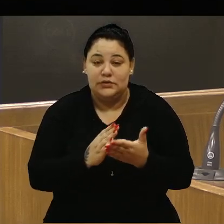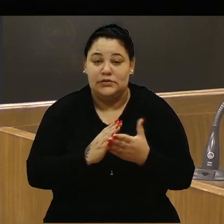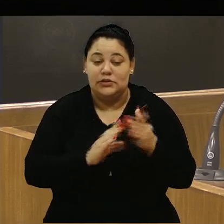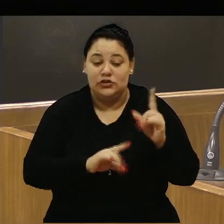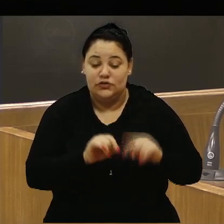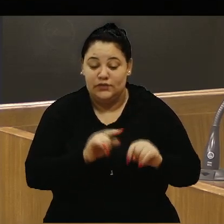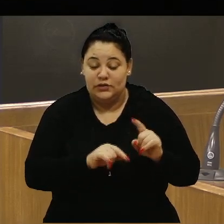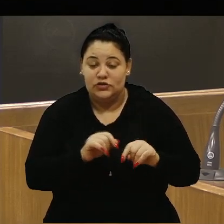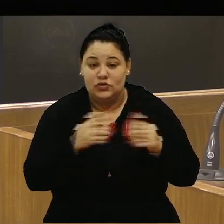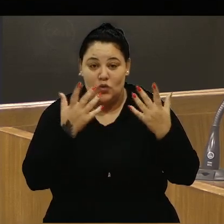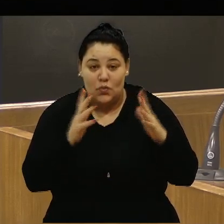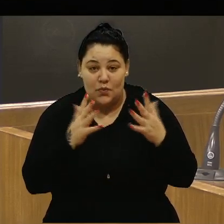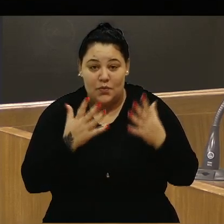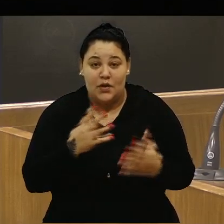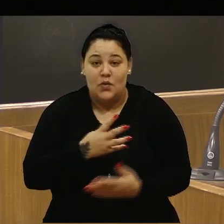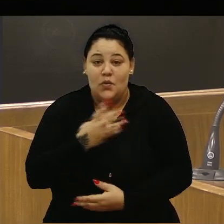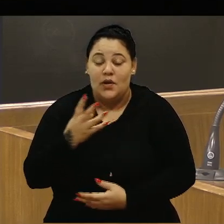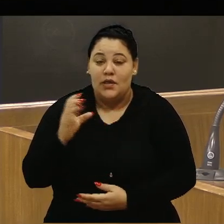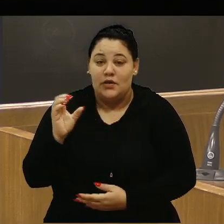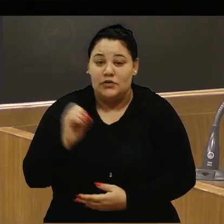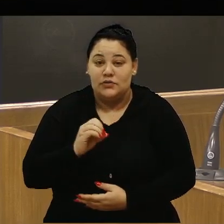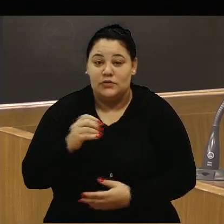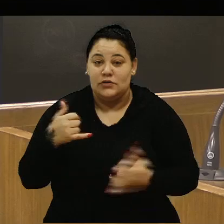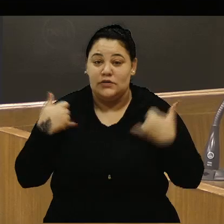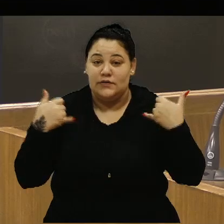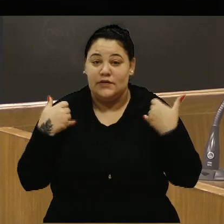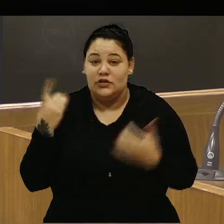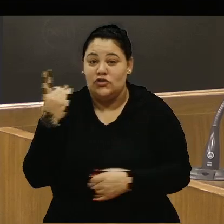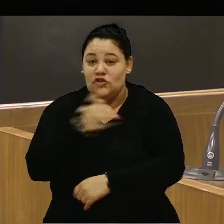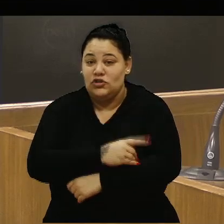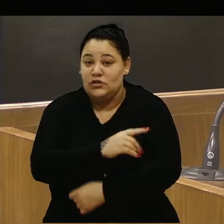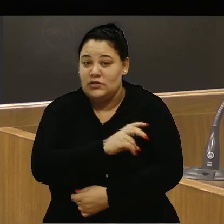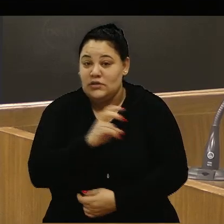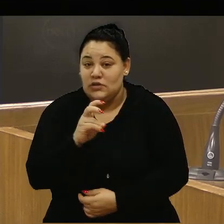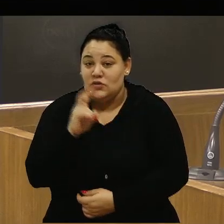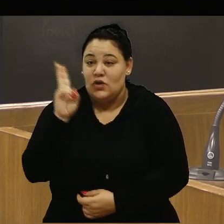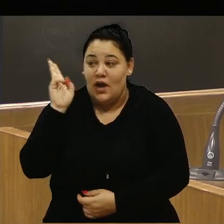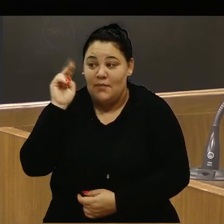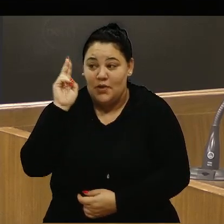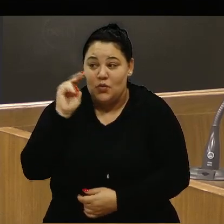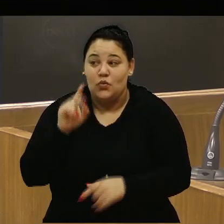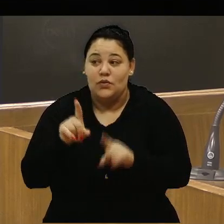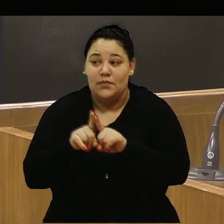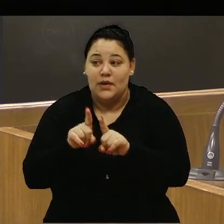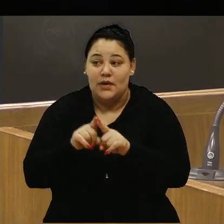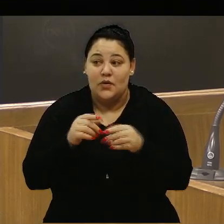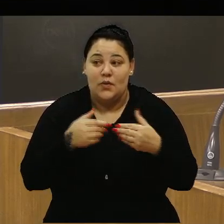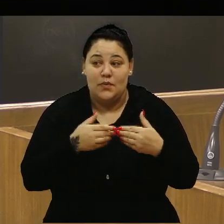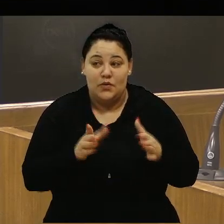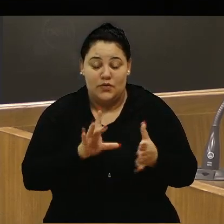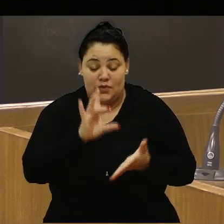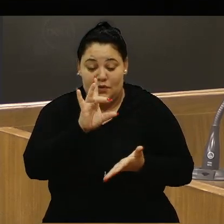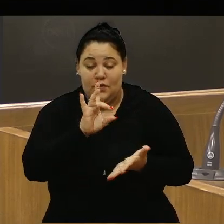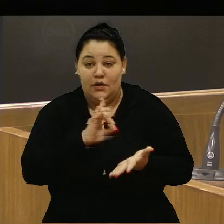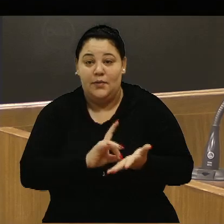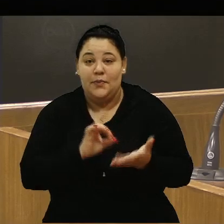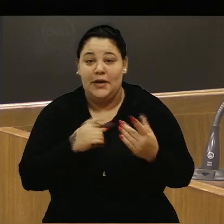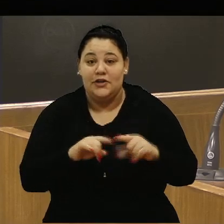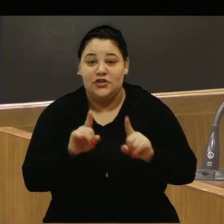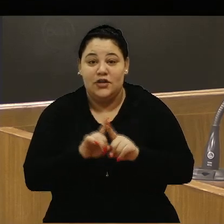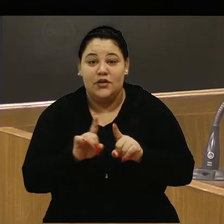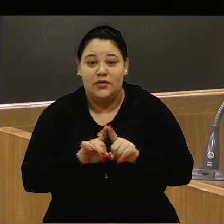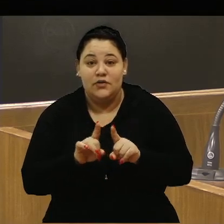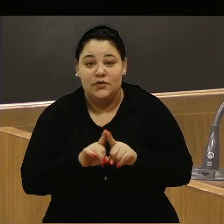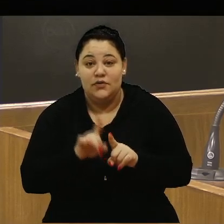ao 40º aniversário, no dia 5 de abril, com a abertura da exposição Liberdade